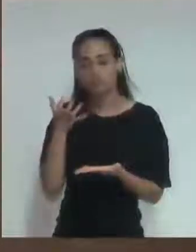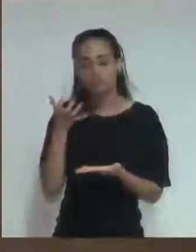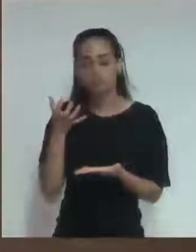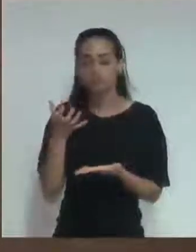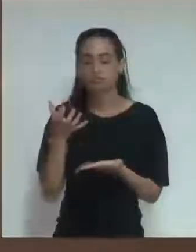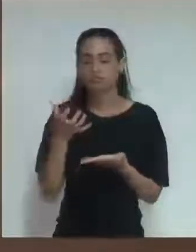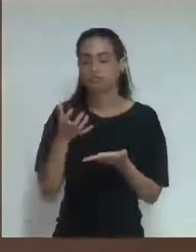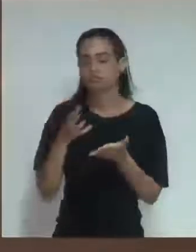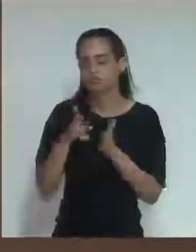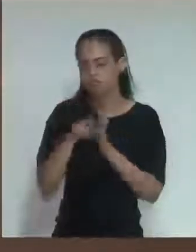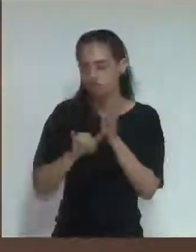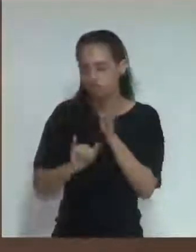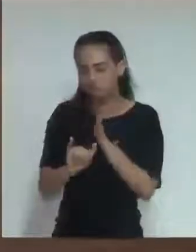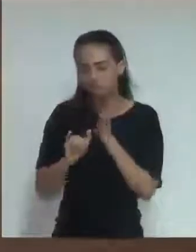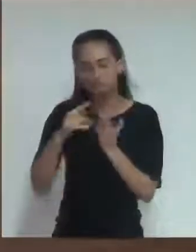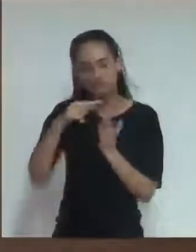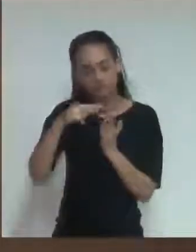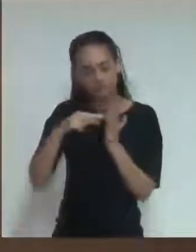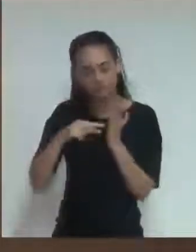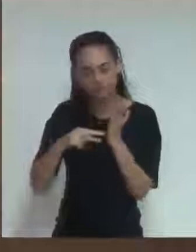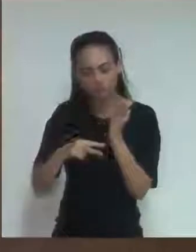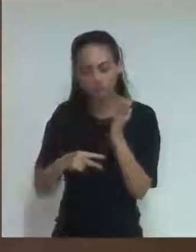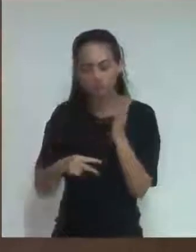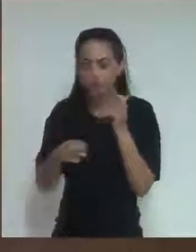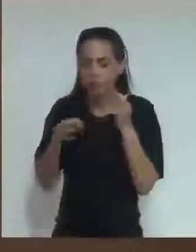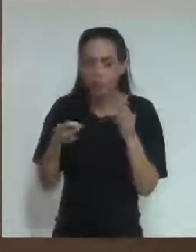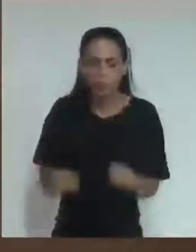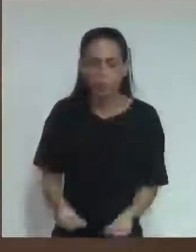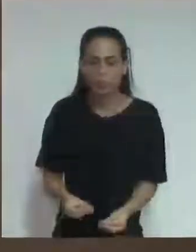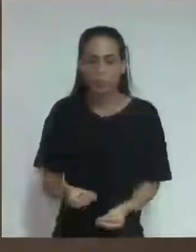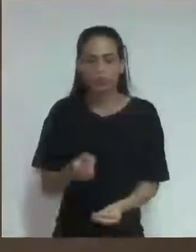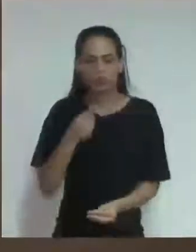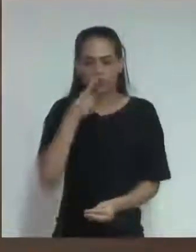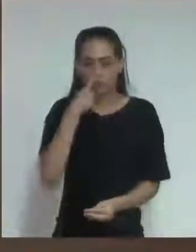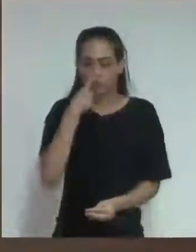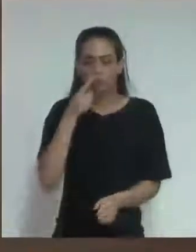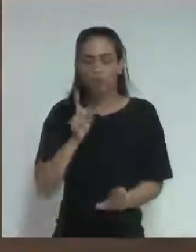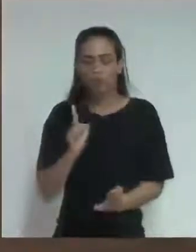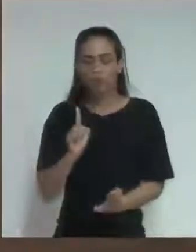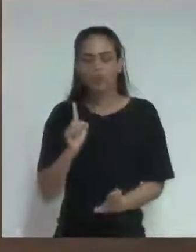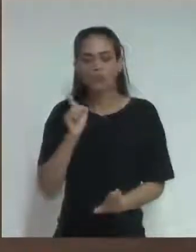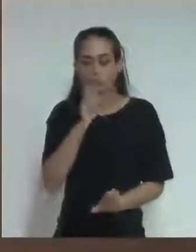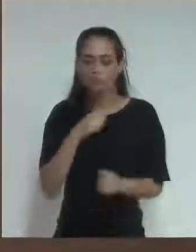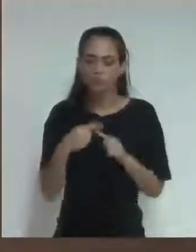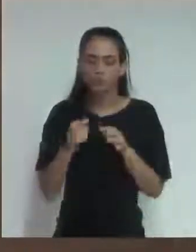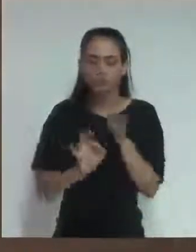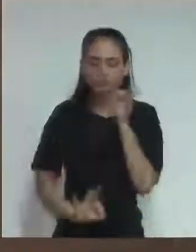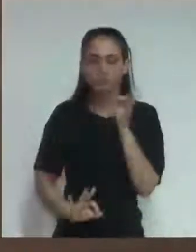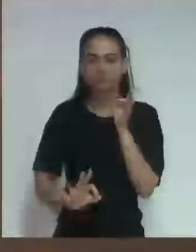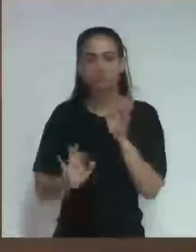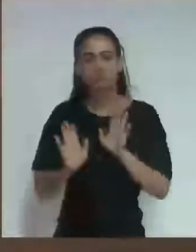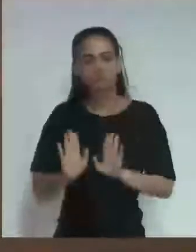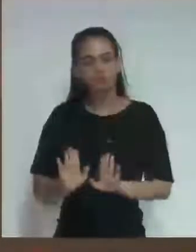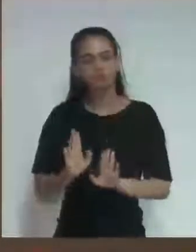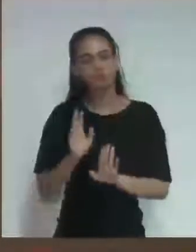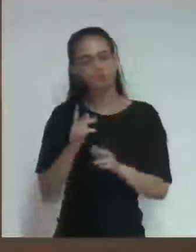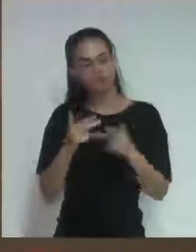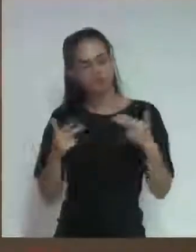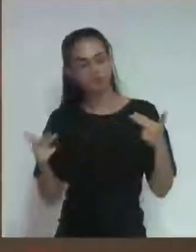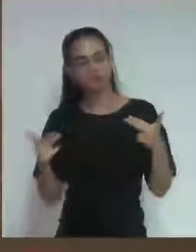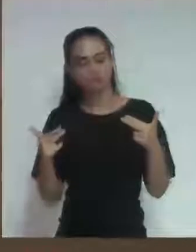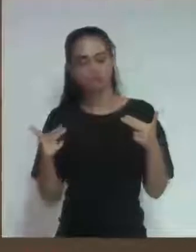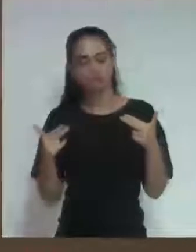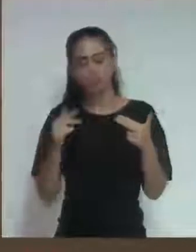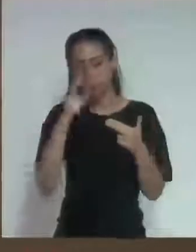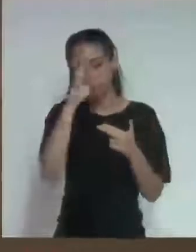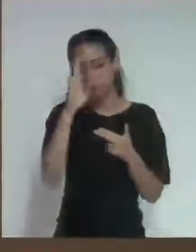conhece tudo, até porque é extenso o nosso regimento, lei orgânica, mas sobretudo daquilo que eu estou tratando, acho que é o mínimo de responsabilidade e comprometimento, é